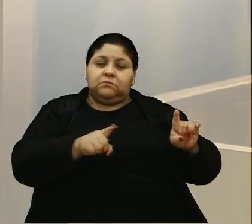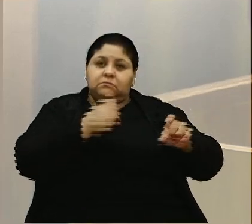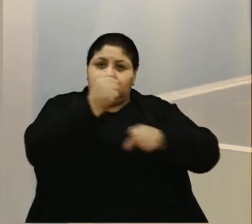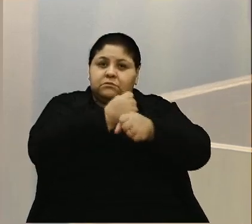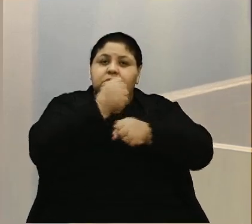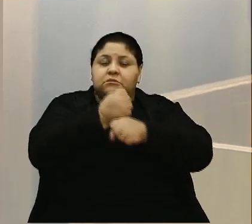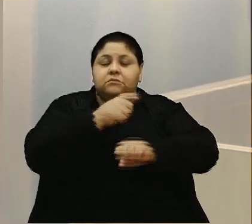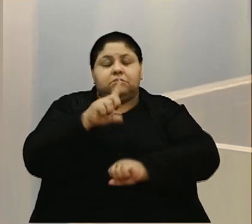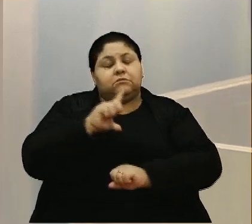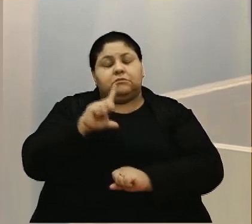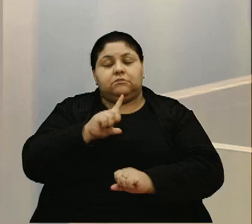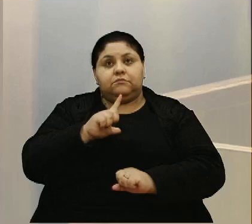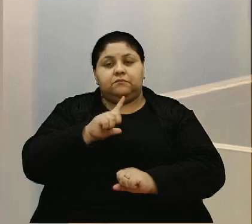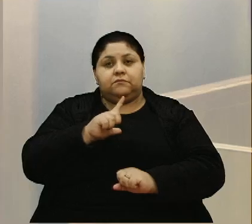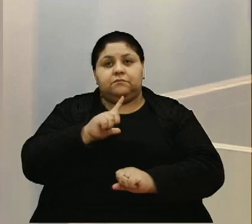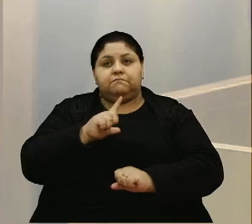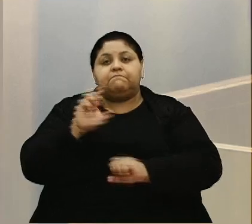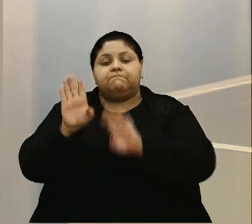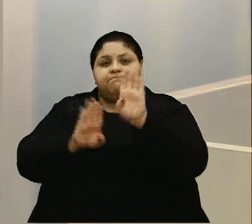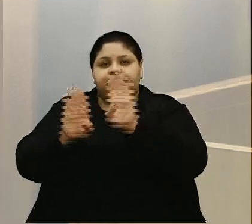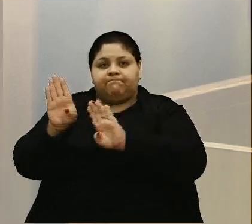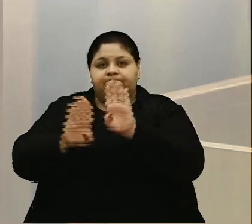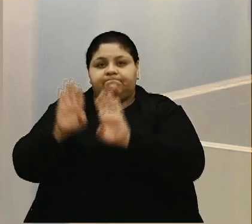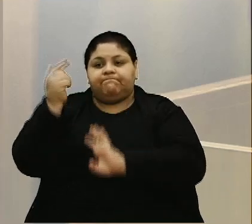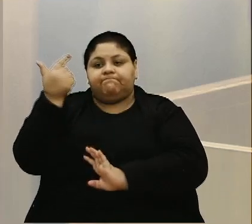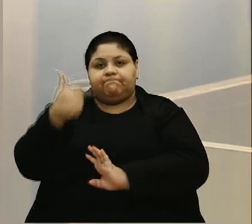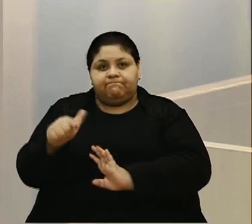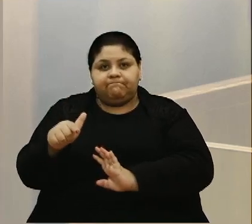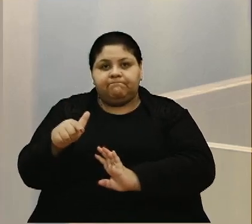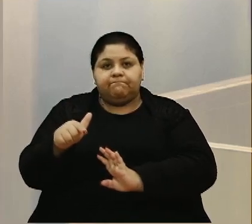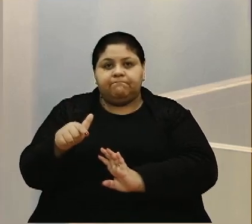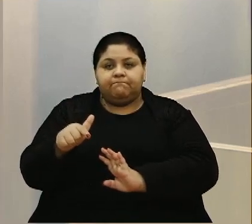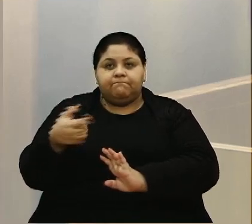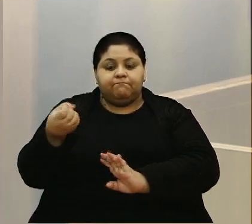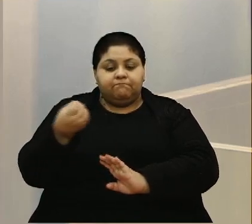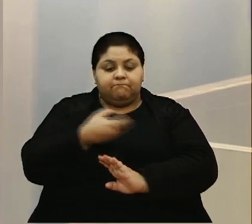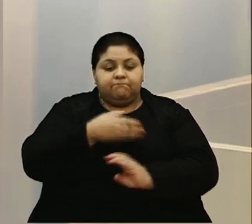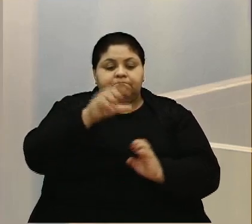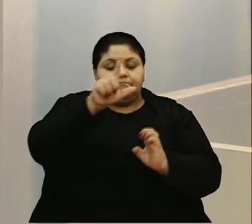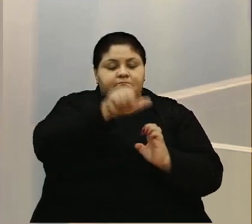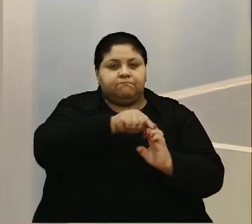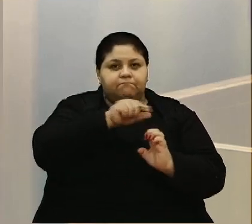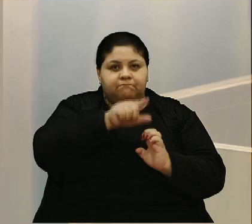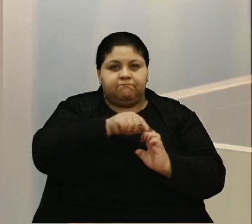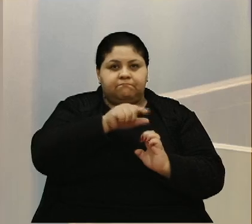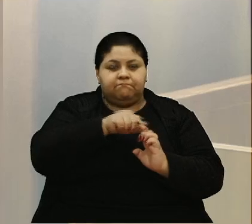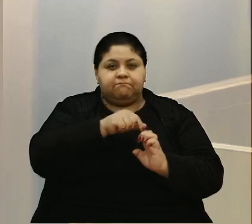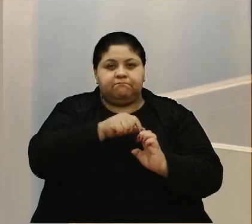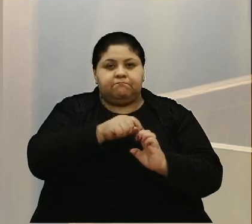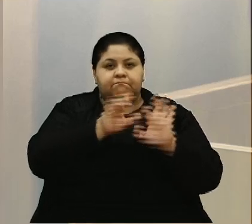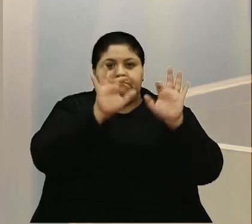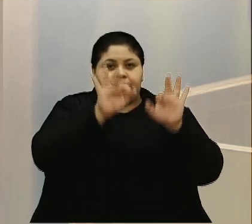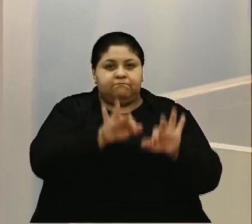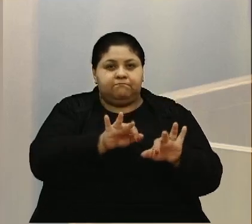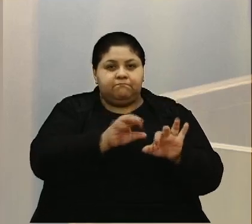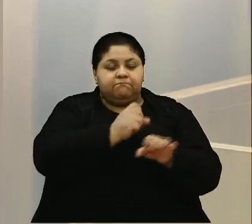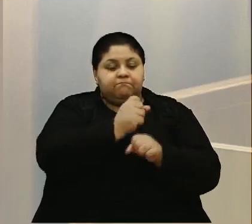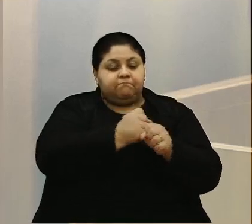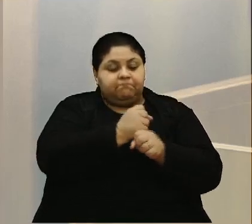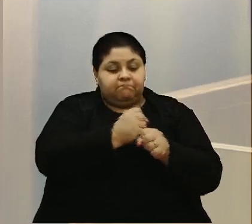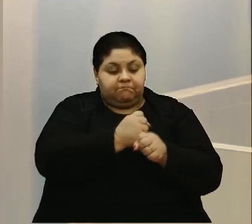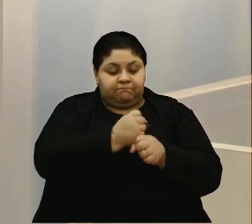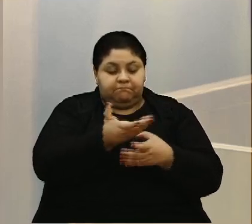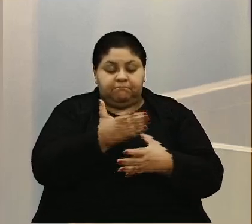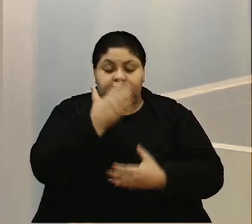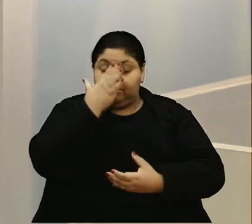vai ter que entrar em licitação de novo, para que uma nova empresa venha terminar essa entrada